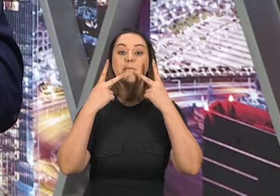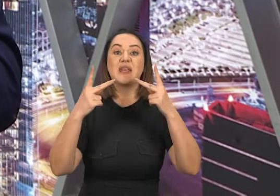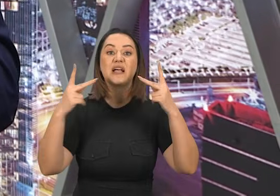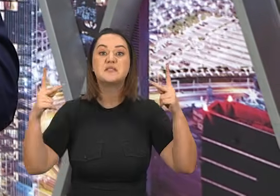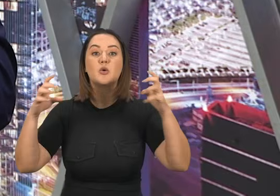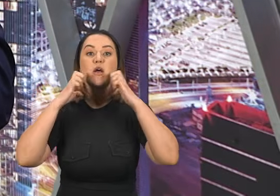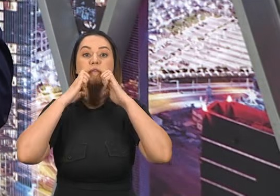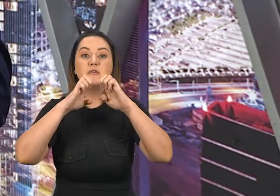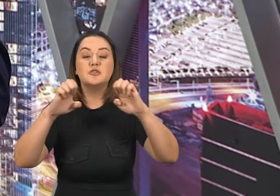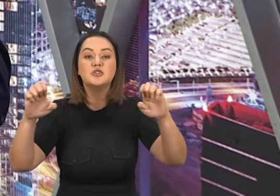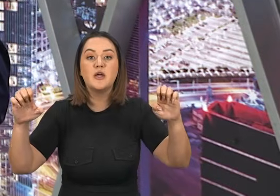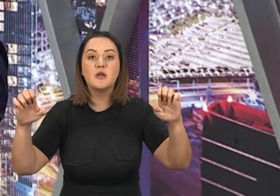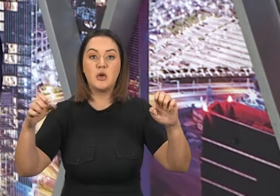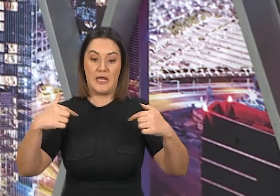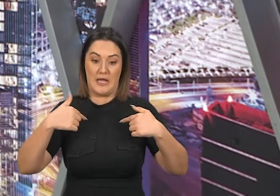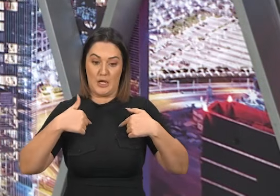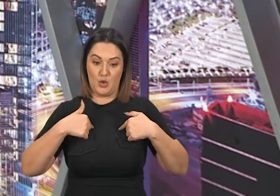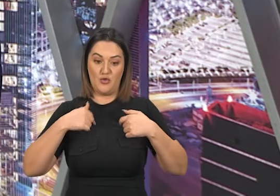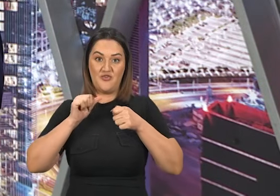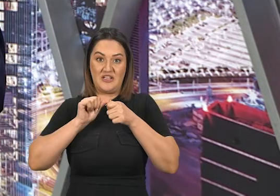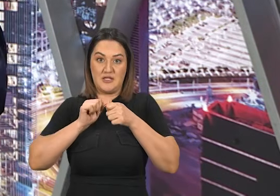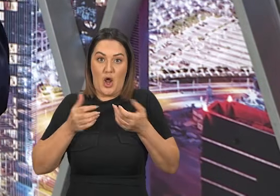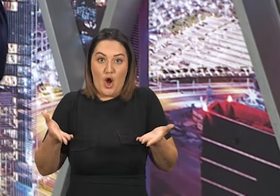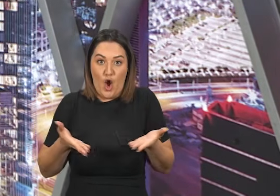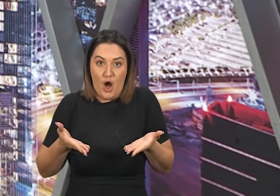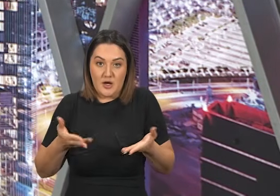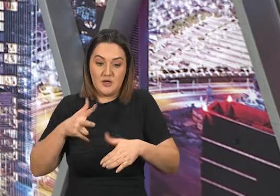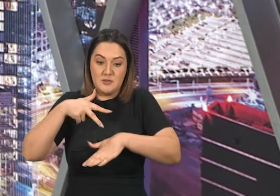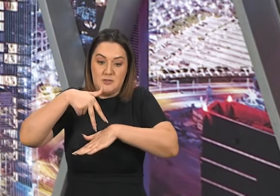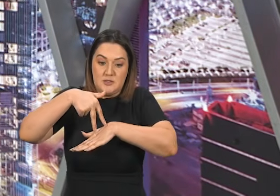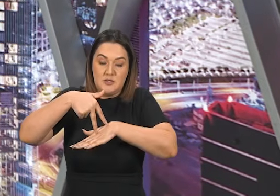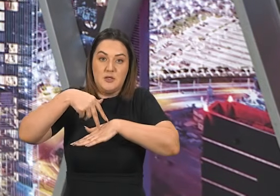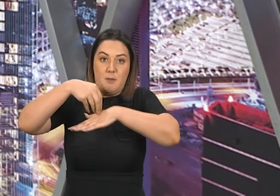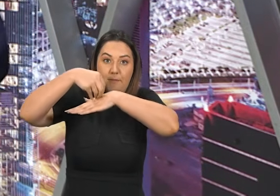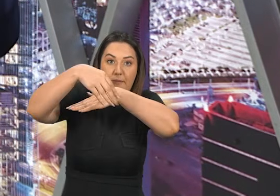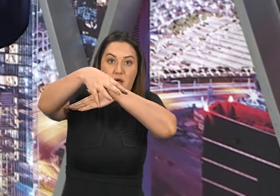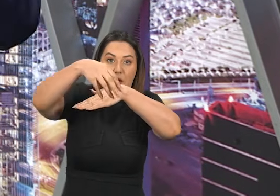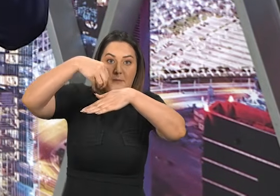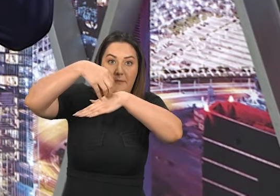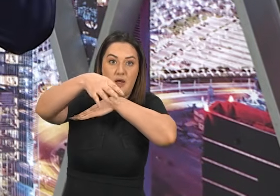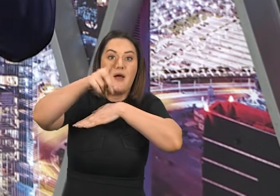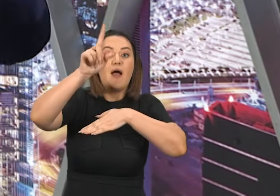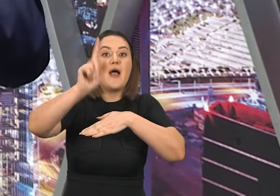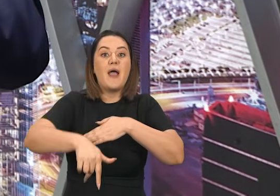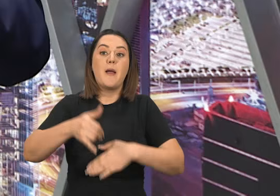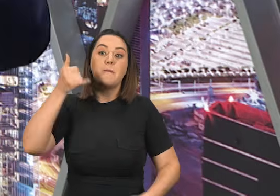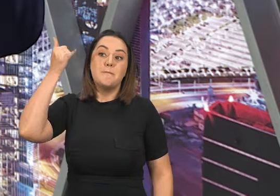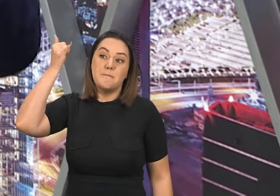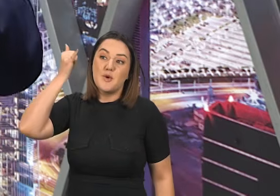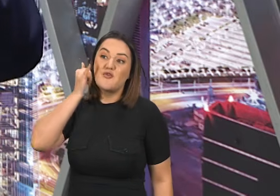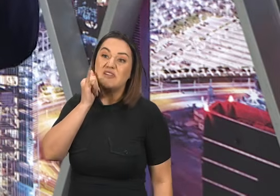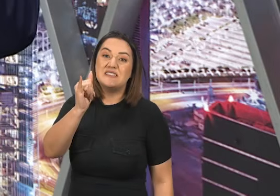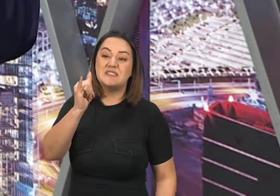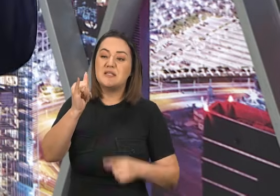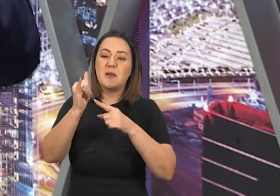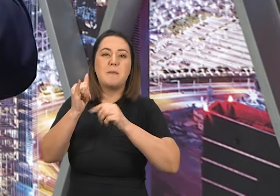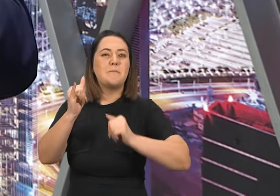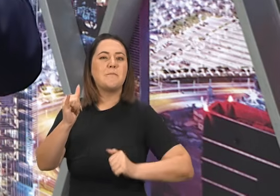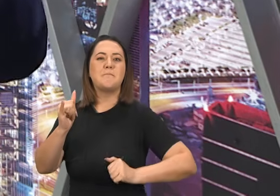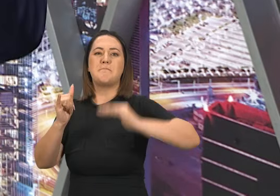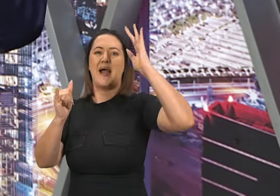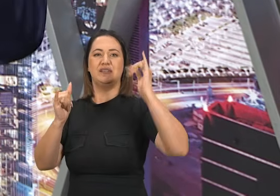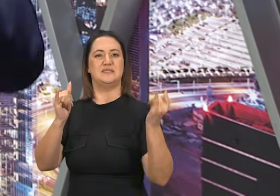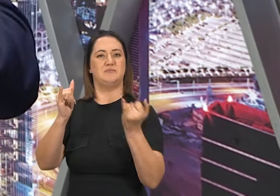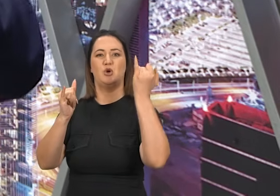é a pregação do evangelho. O que eu estou fazendo aqui agora com você é a profecia mais